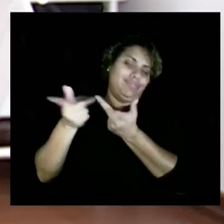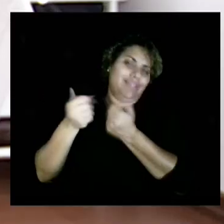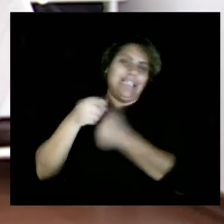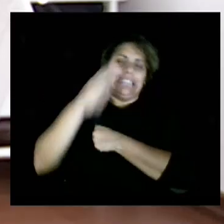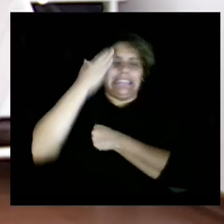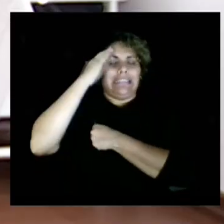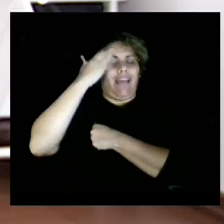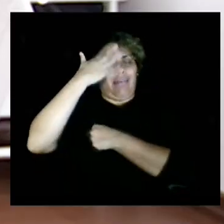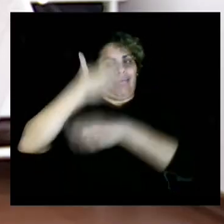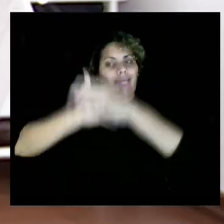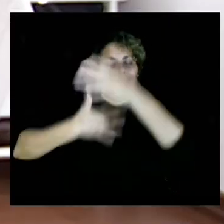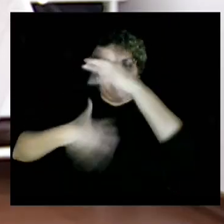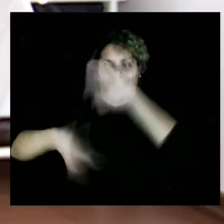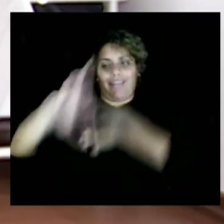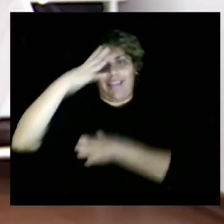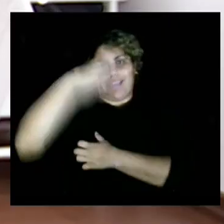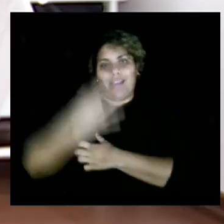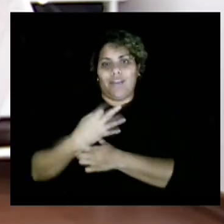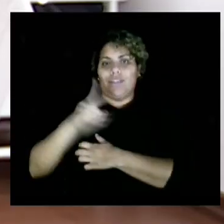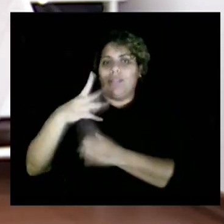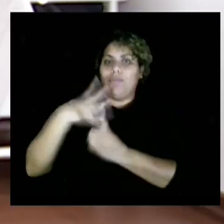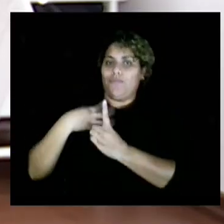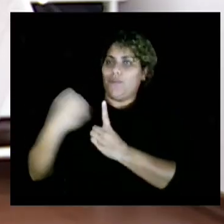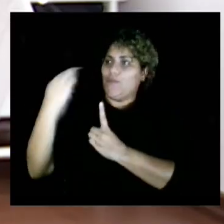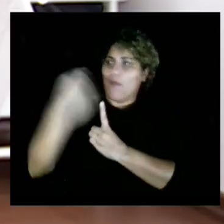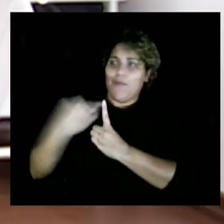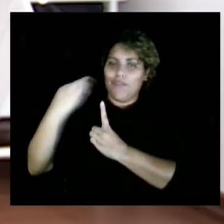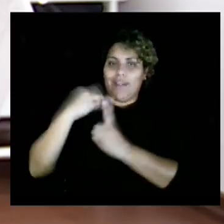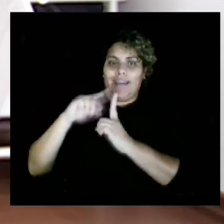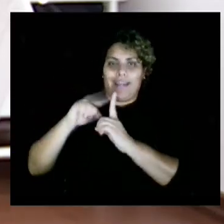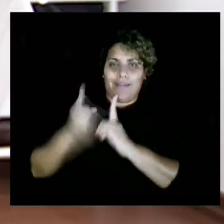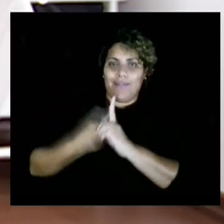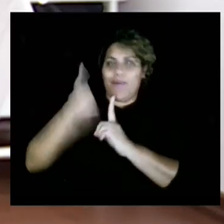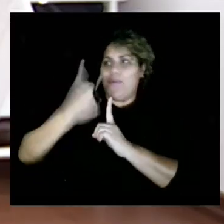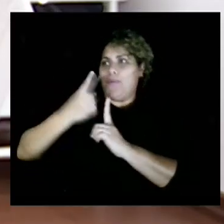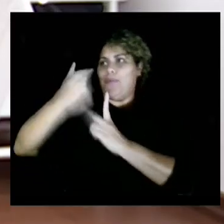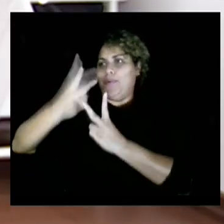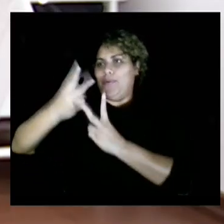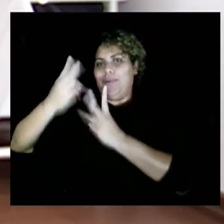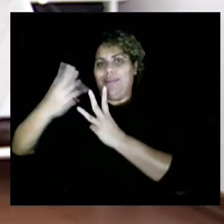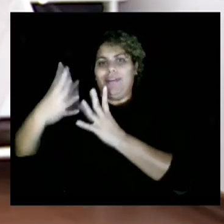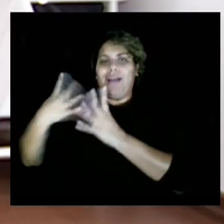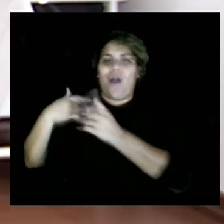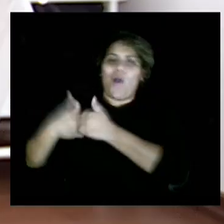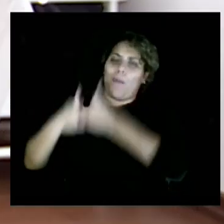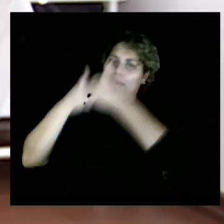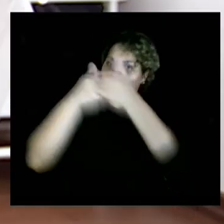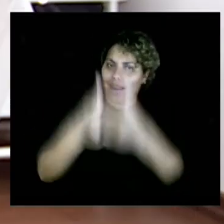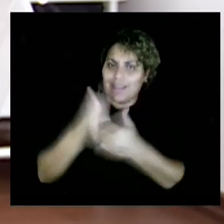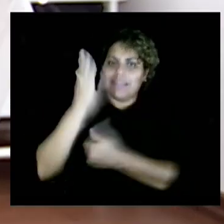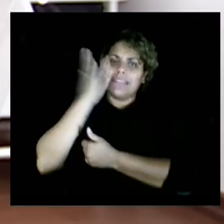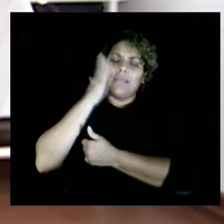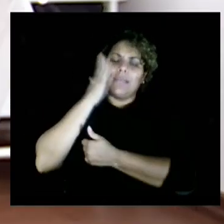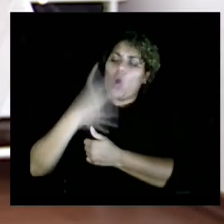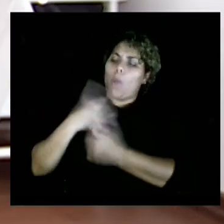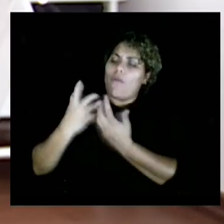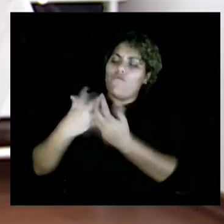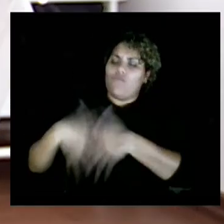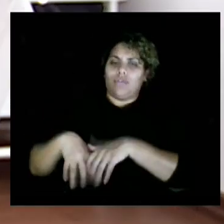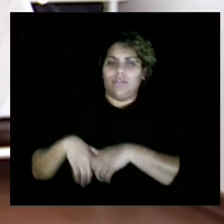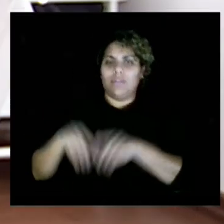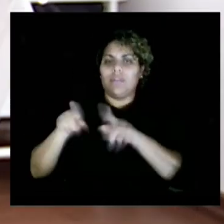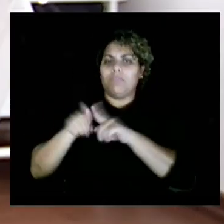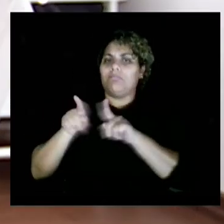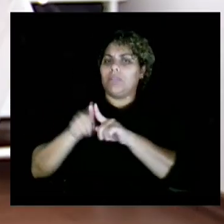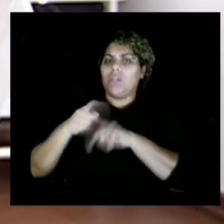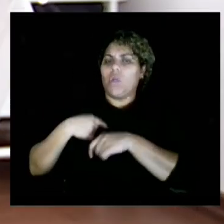Já me viram grávida de 1, 2, me acompanharam, então elas sabem como que funciona. E vale muito a pena. Eu não me